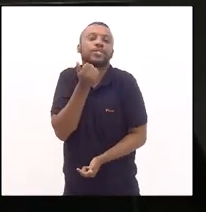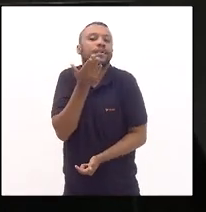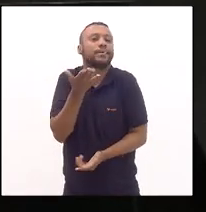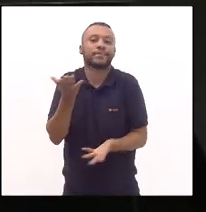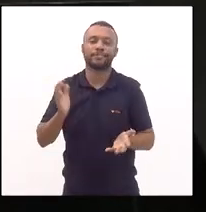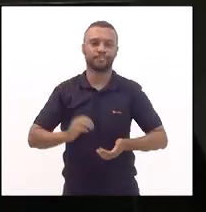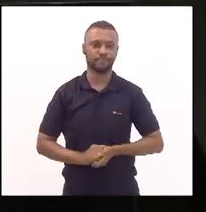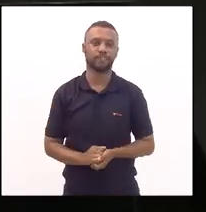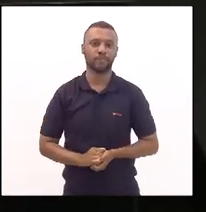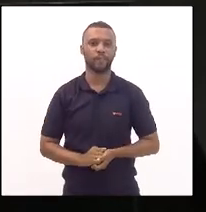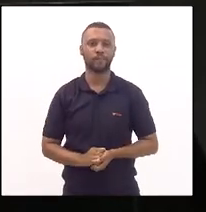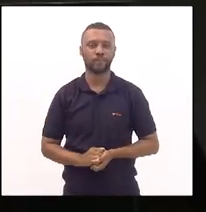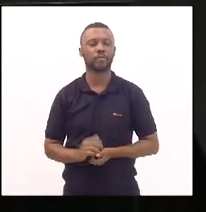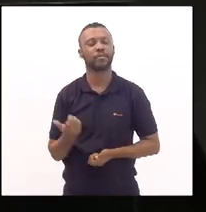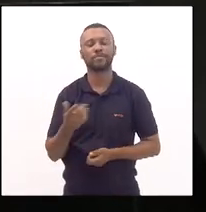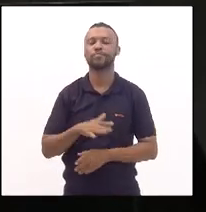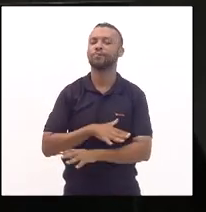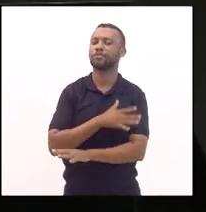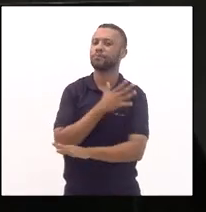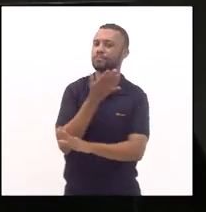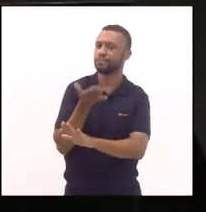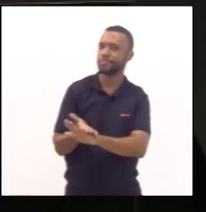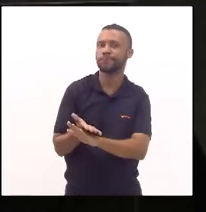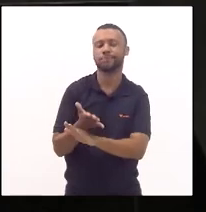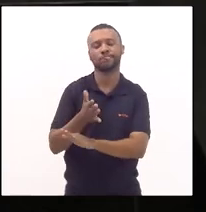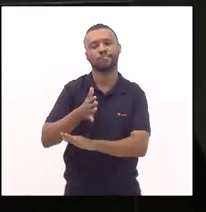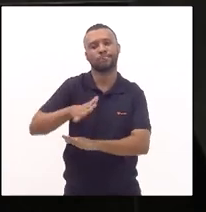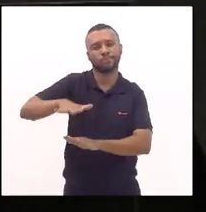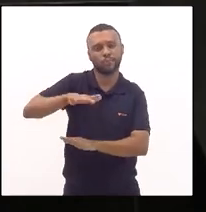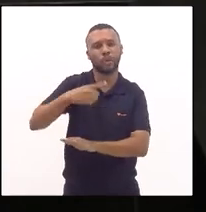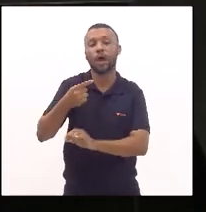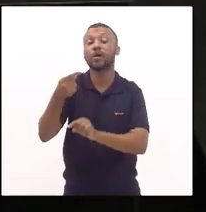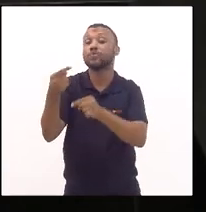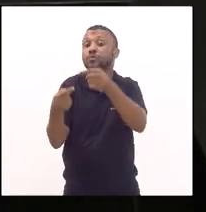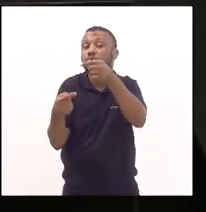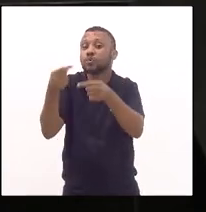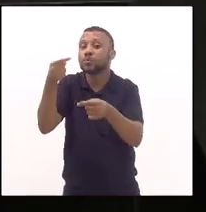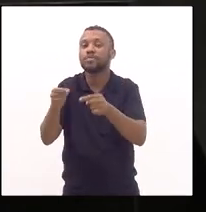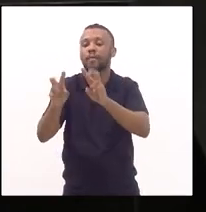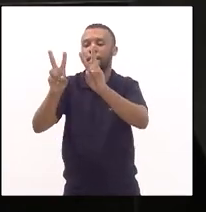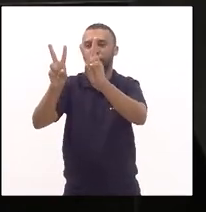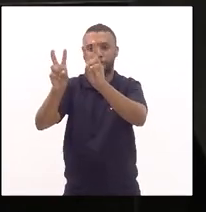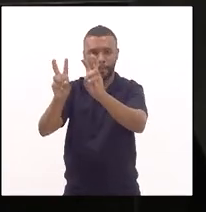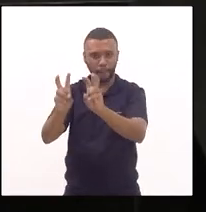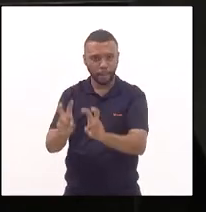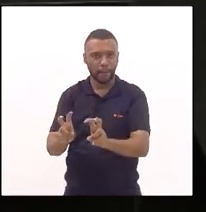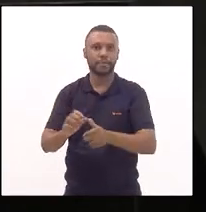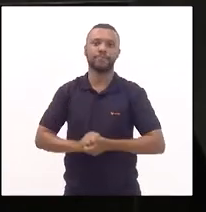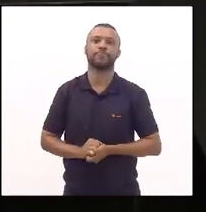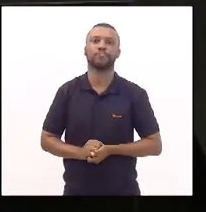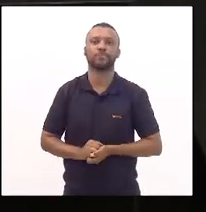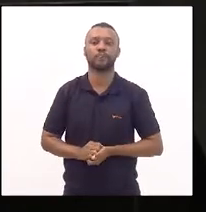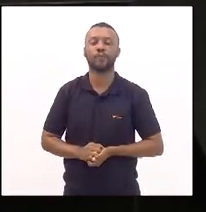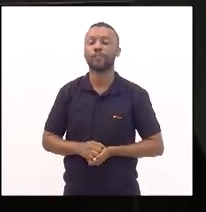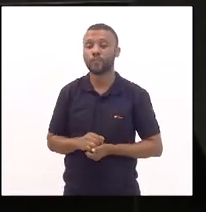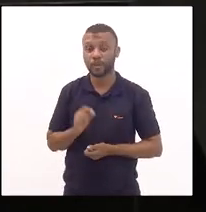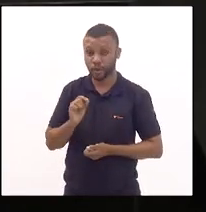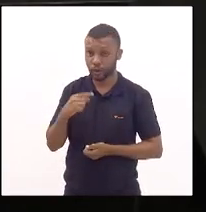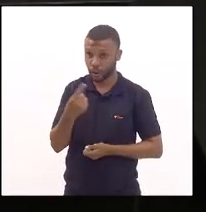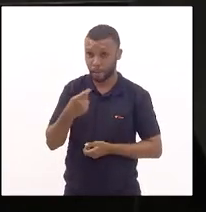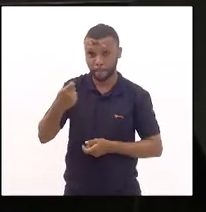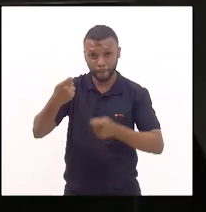ali, durante todo um dia, foi justamente discutido isso. A necessidade de